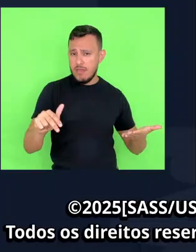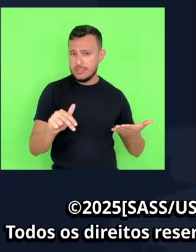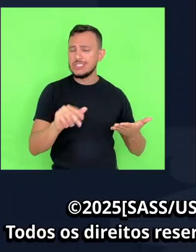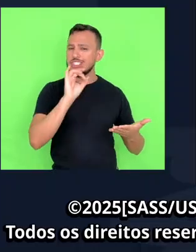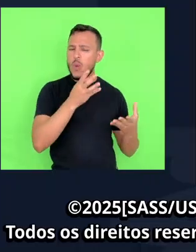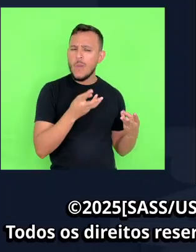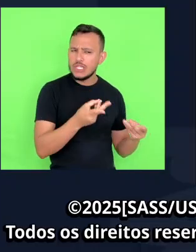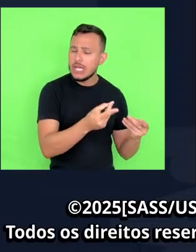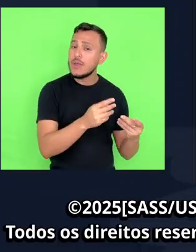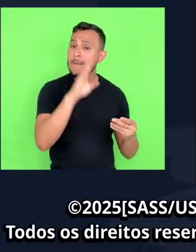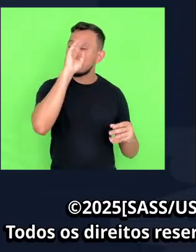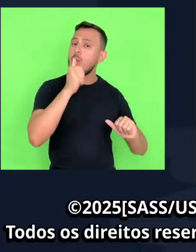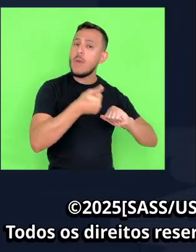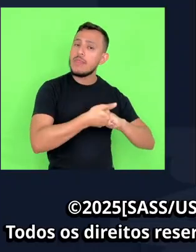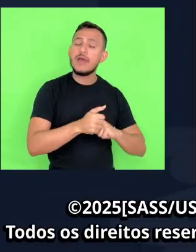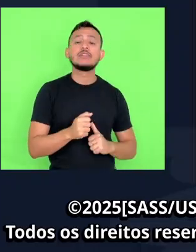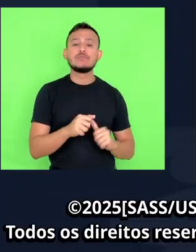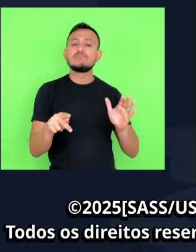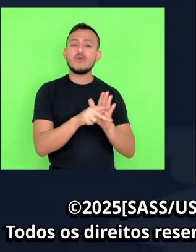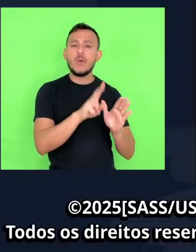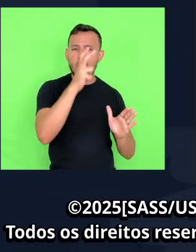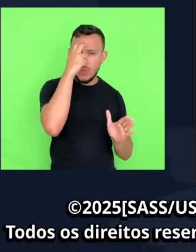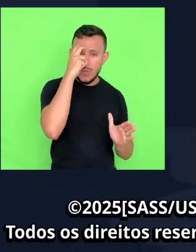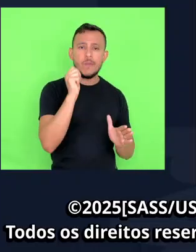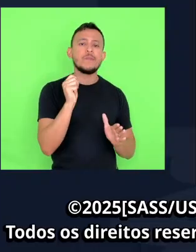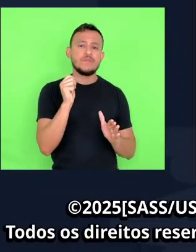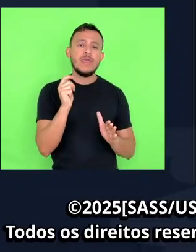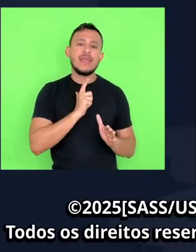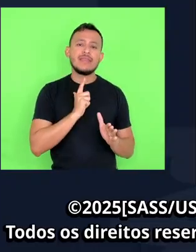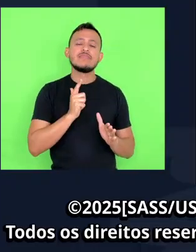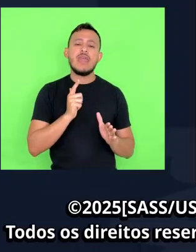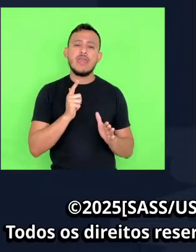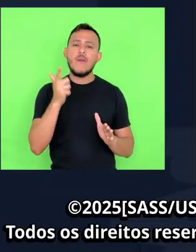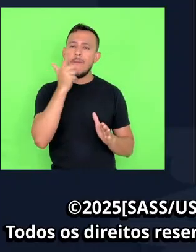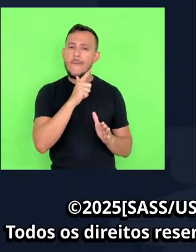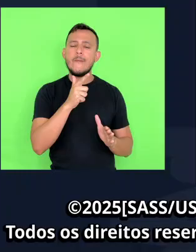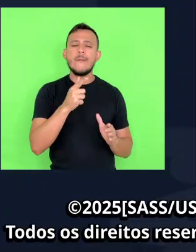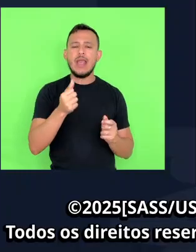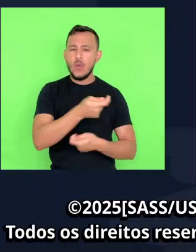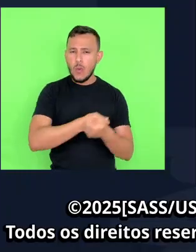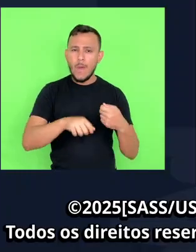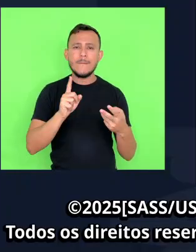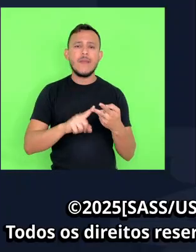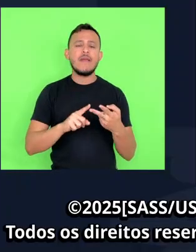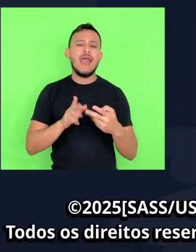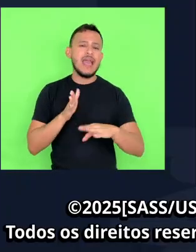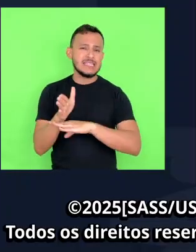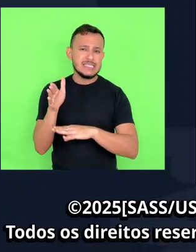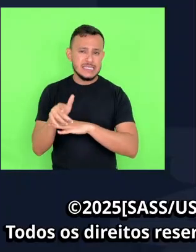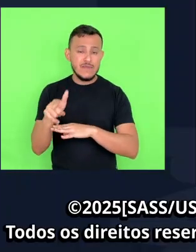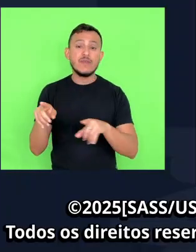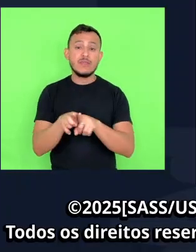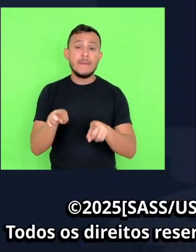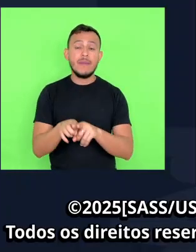a quantidade, pertencentes à cultura, acessíveis economicamente, acessíveis fisicamente, e